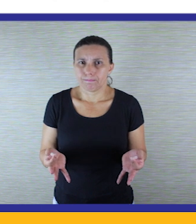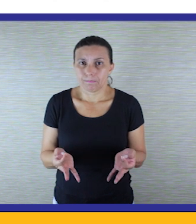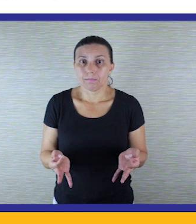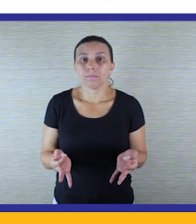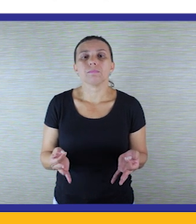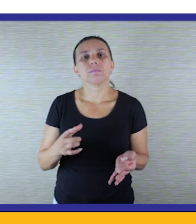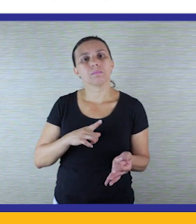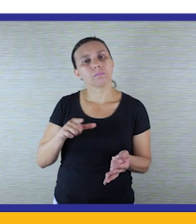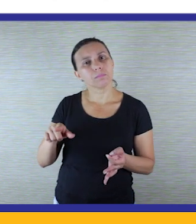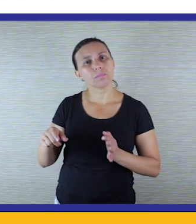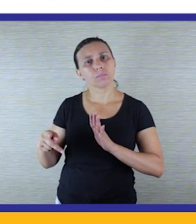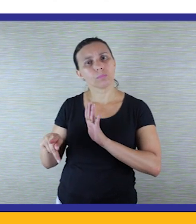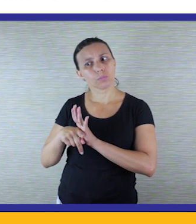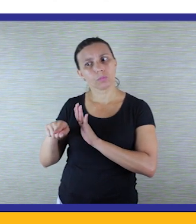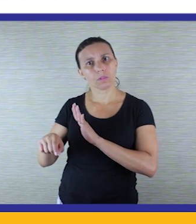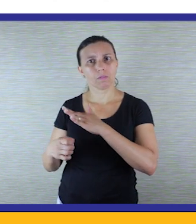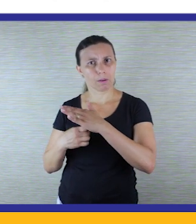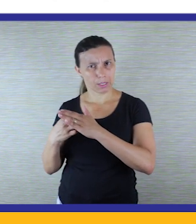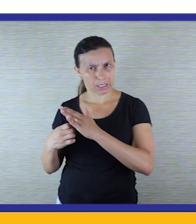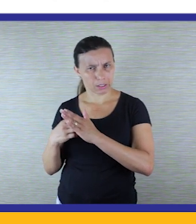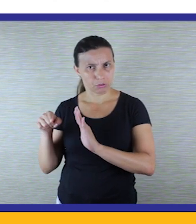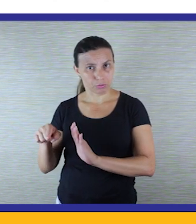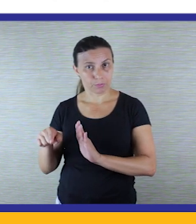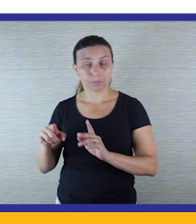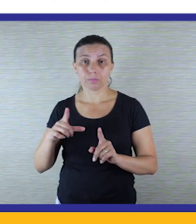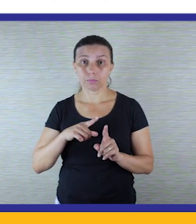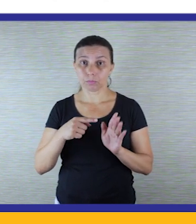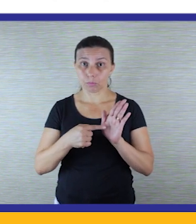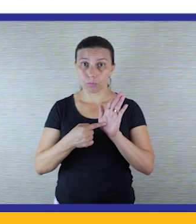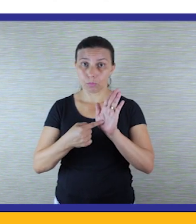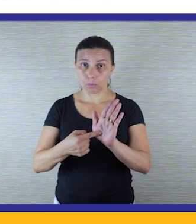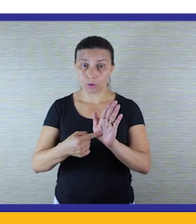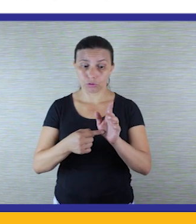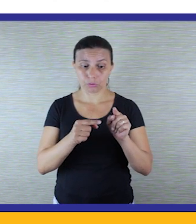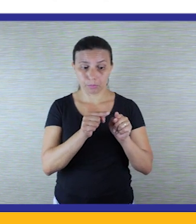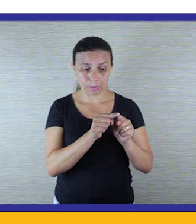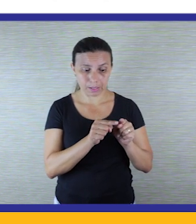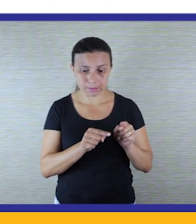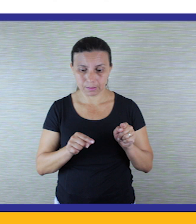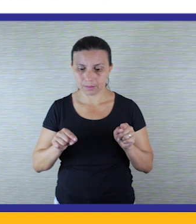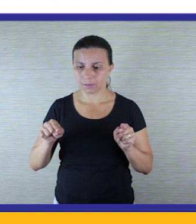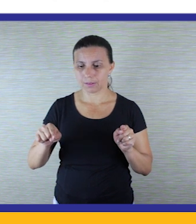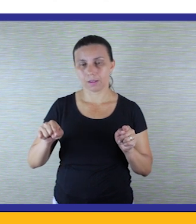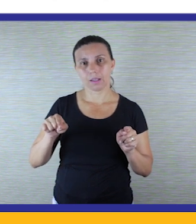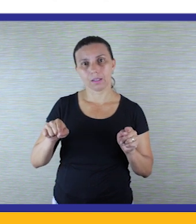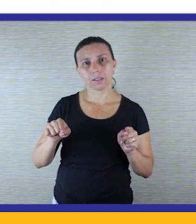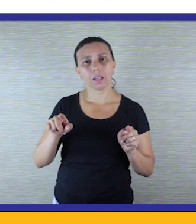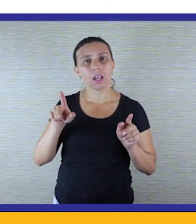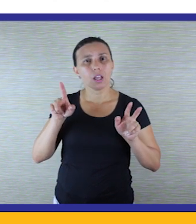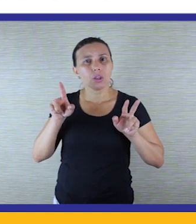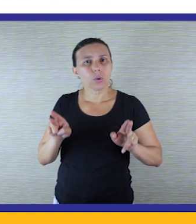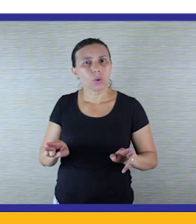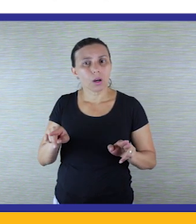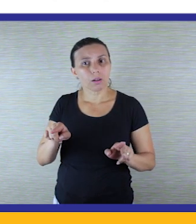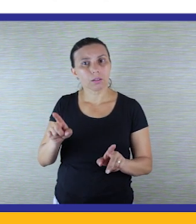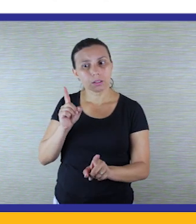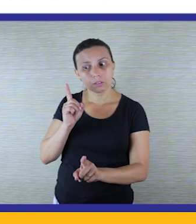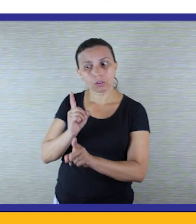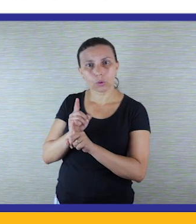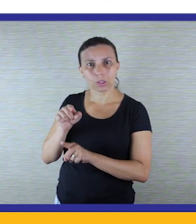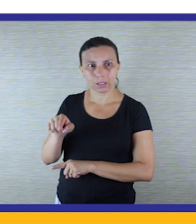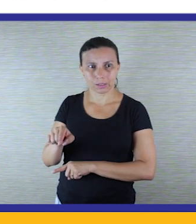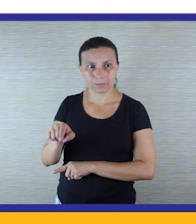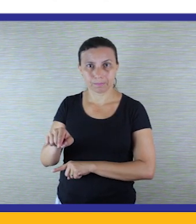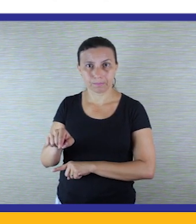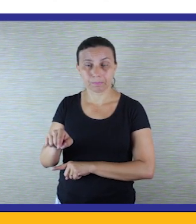Semiconductor, que apresenta uma saída de tensão linear proporcional à temperatura a que se encontra o sensor. Esta